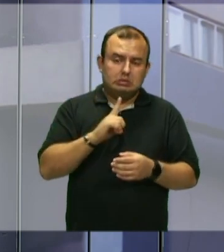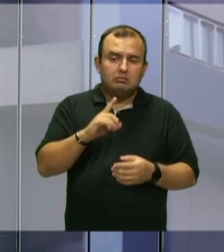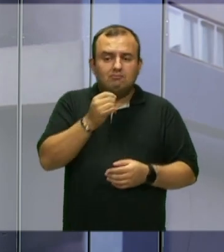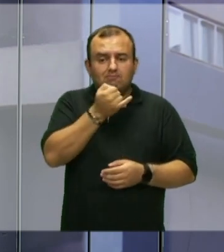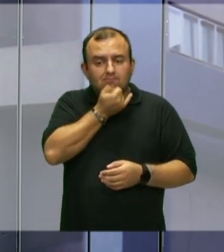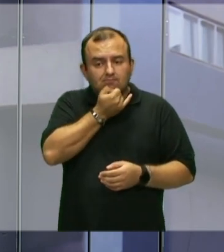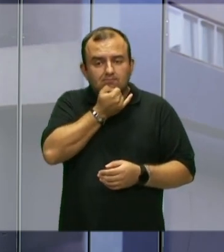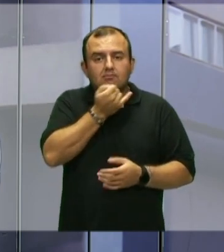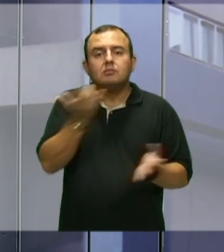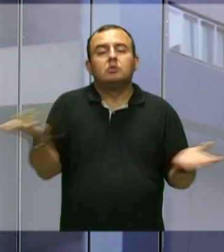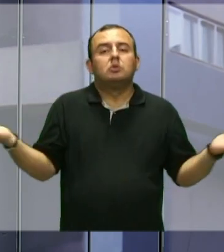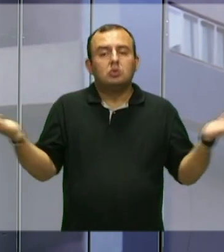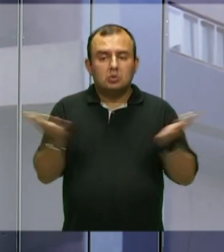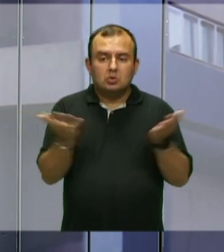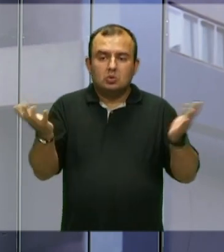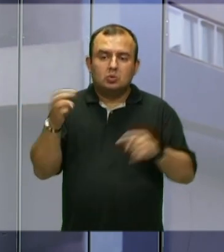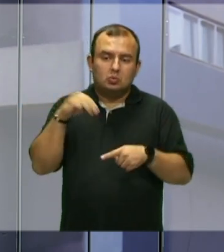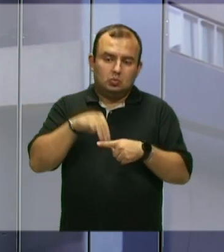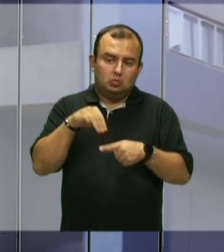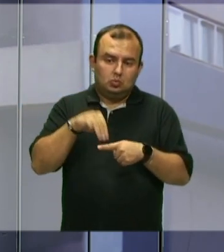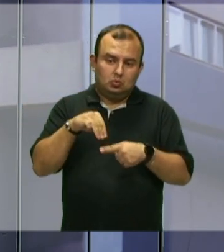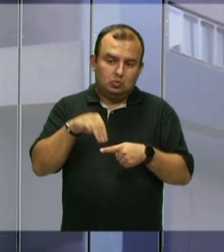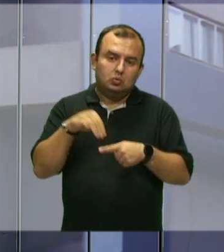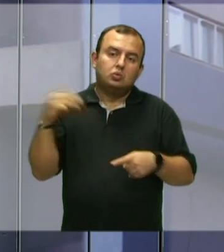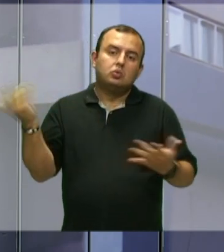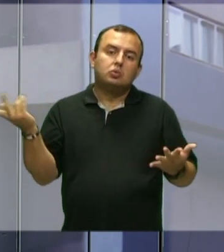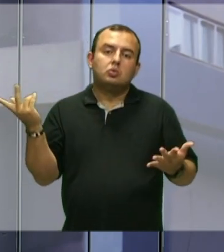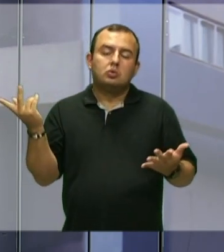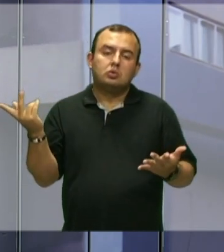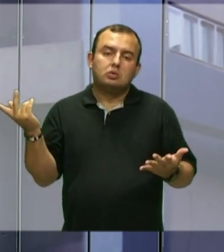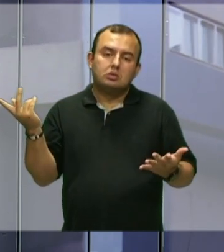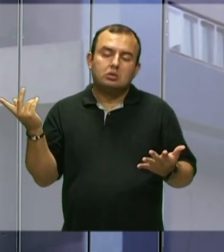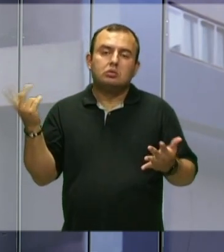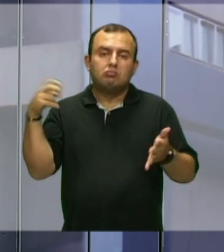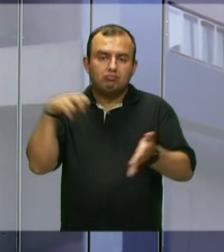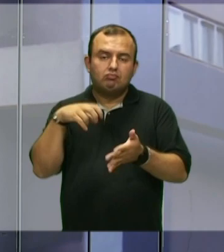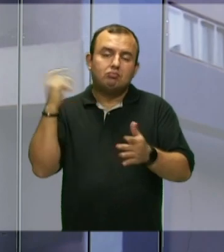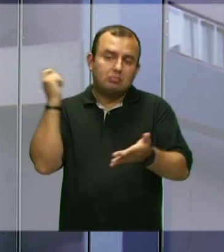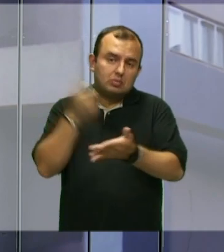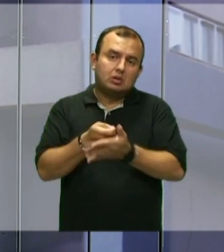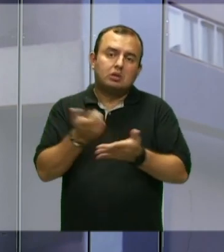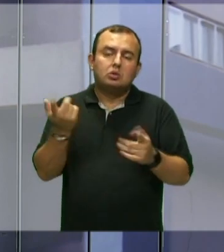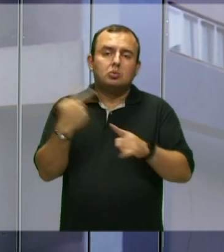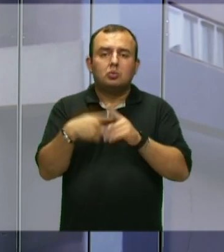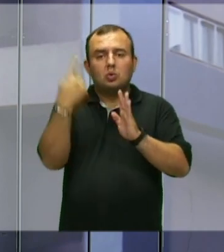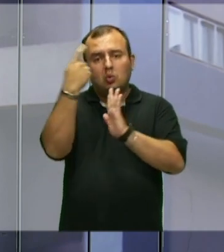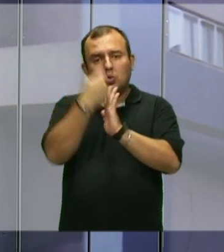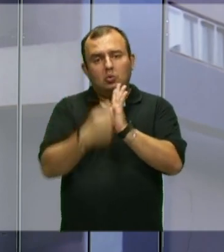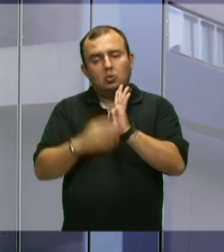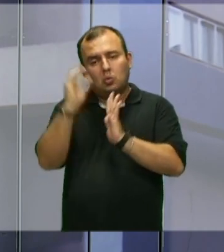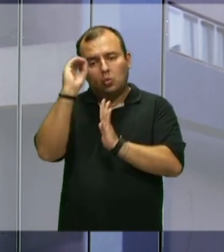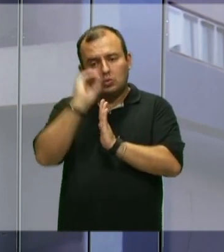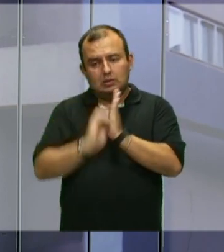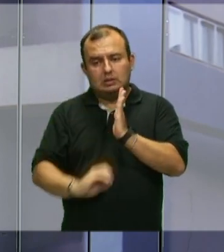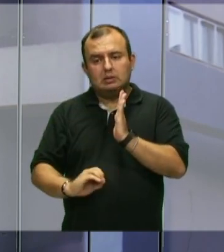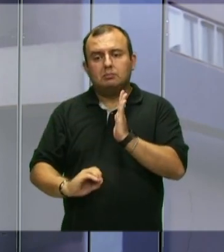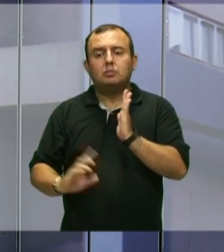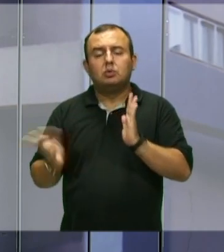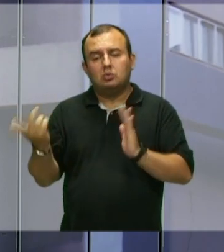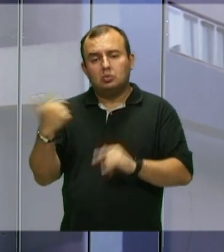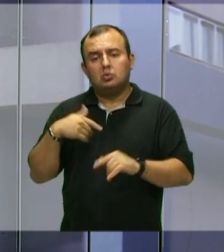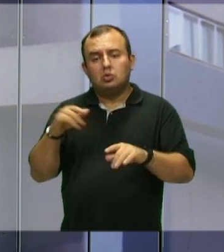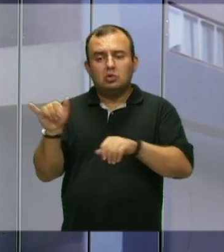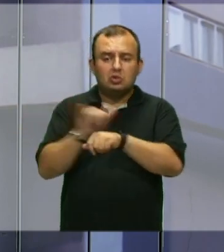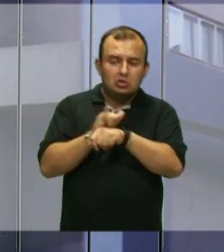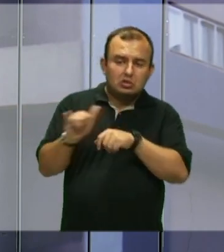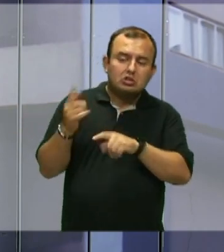infelizmente, né? E hoje o município acaba pagando por questão orçamentária e por questão de recursos